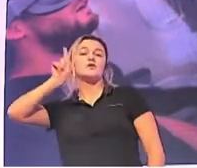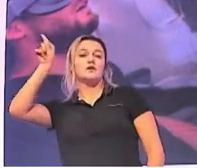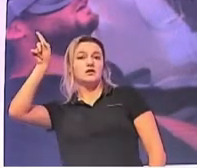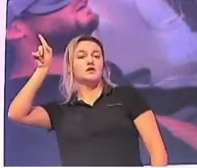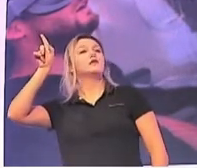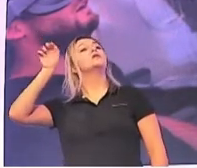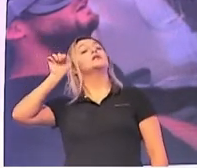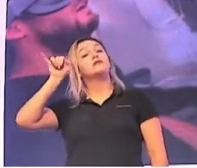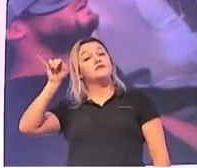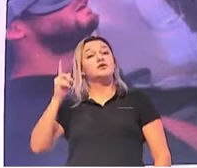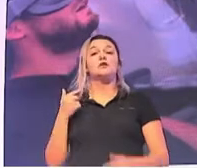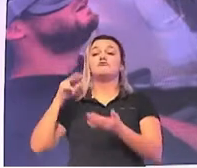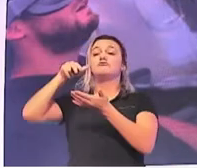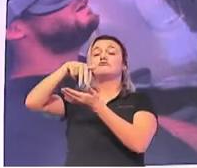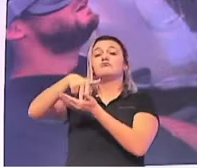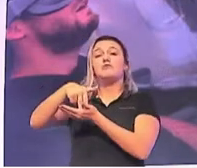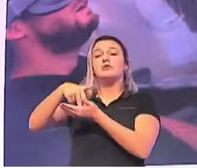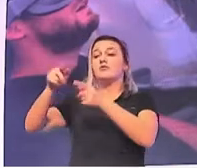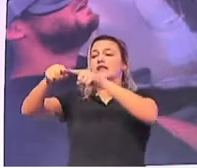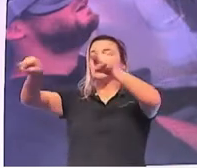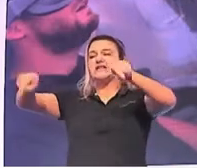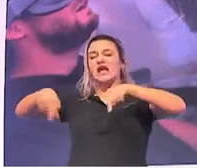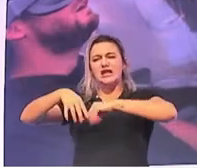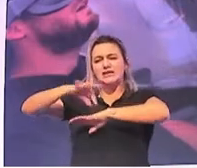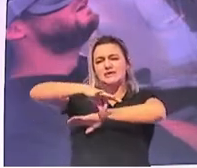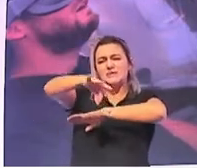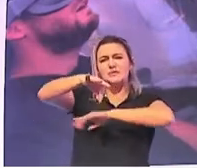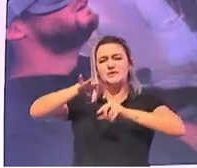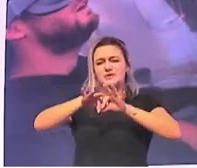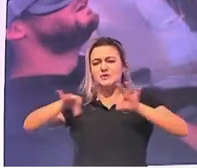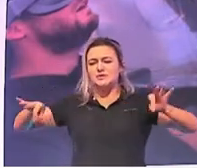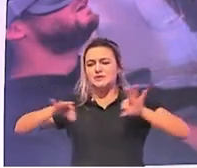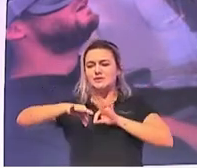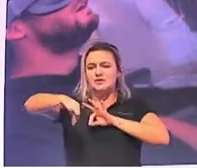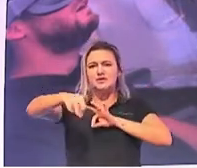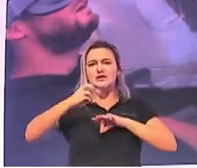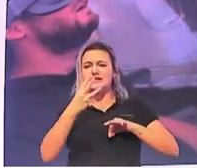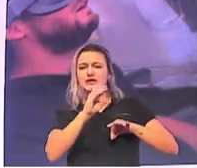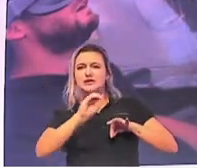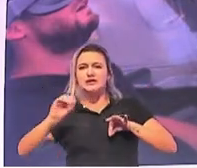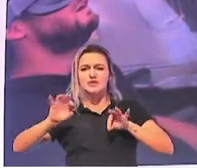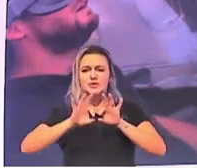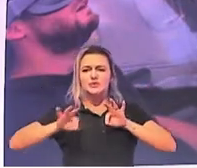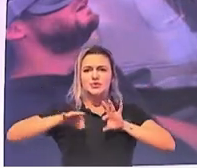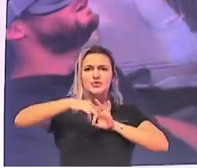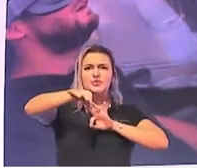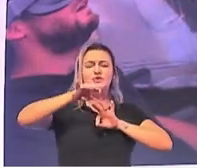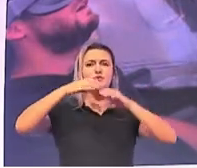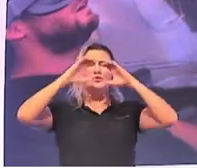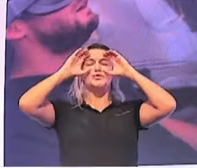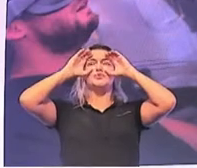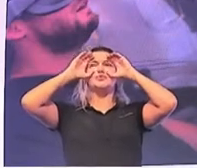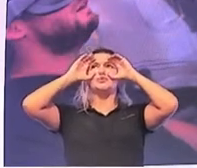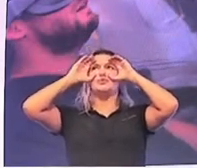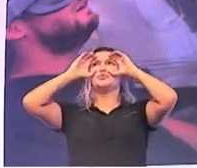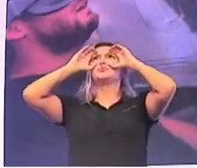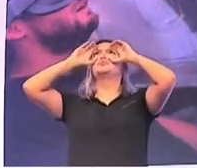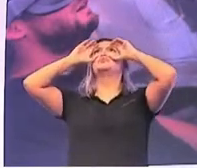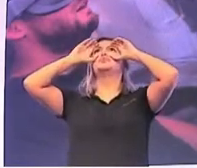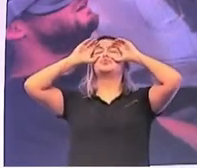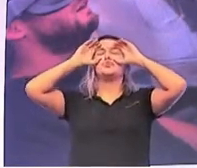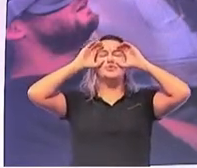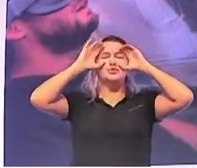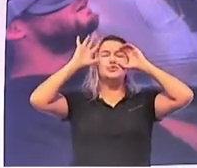de 300 metros quadrados, você consegue assistir filme, consegue ser teletransportado para o Egito, para qualquer país que você quiser, nem parece que você